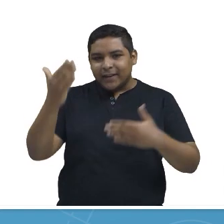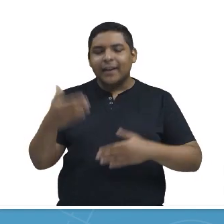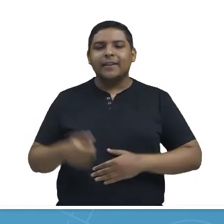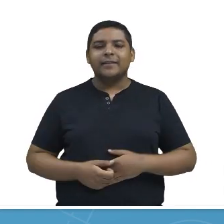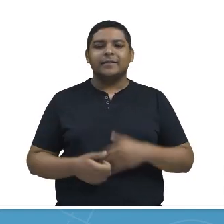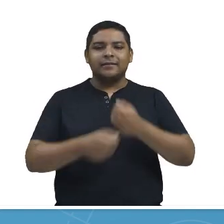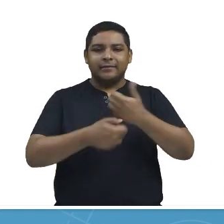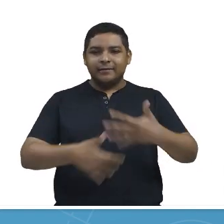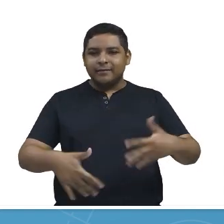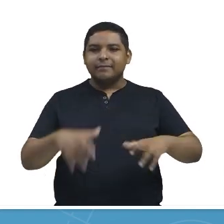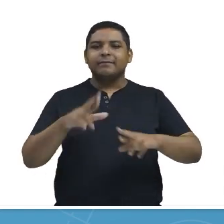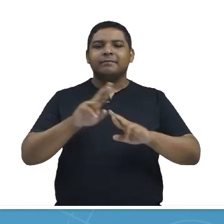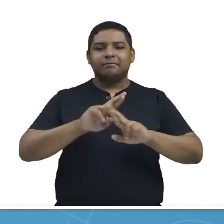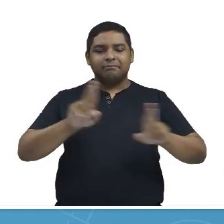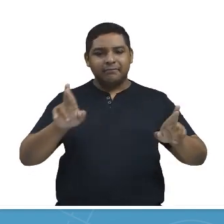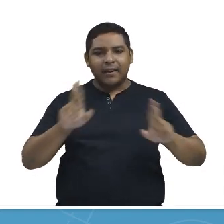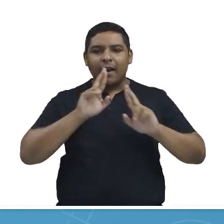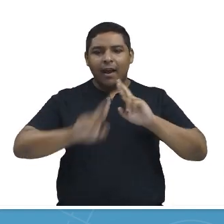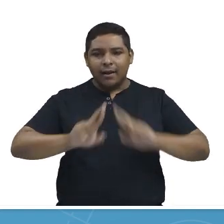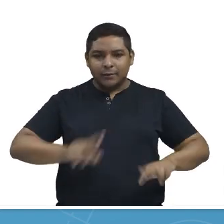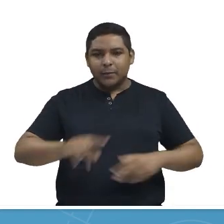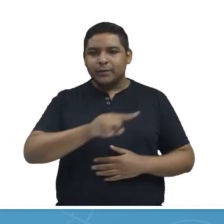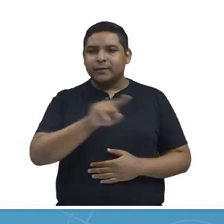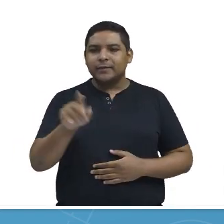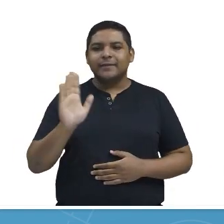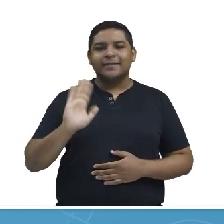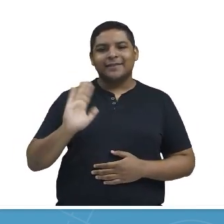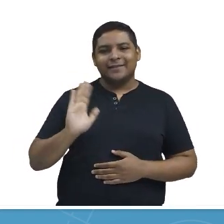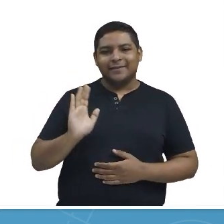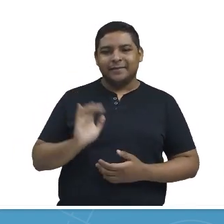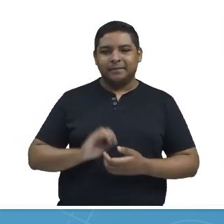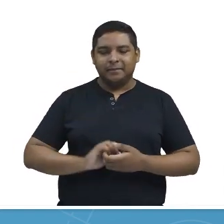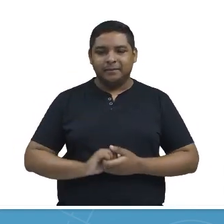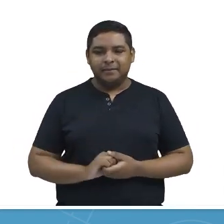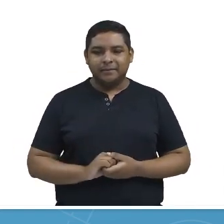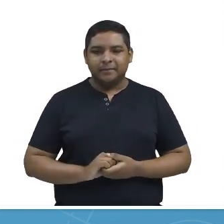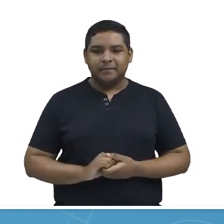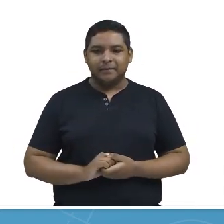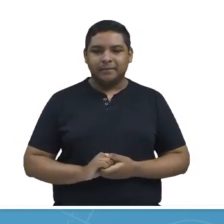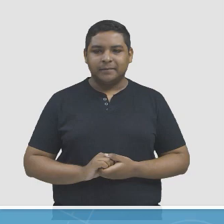thank you so much pela excelente participation de vocês and bye bye.